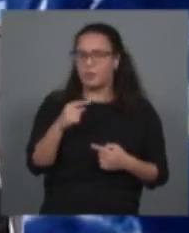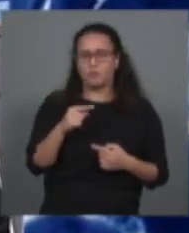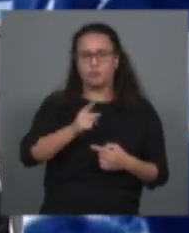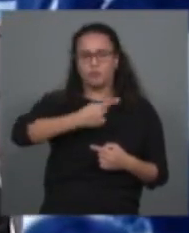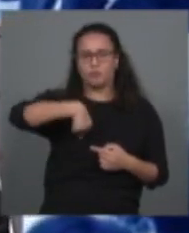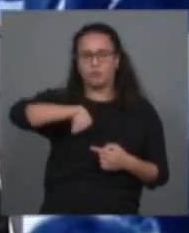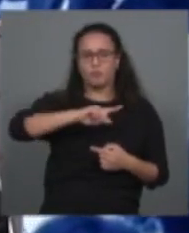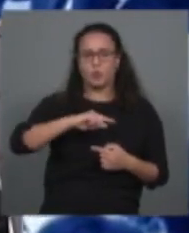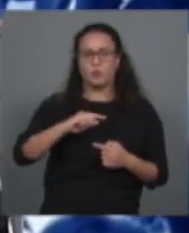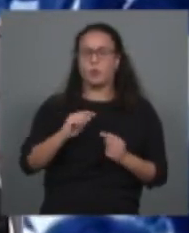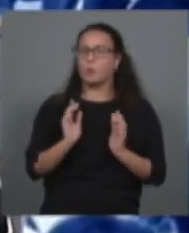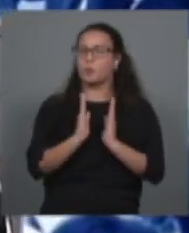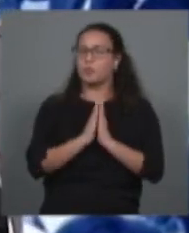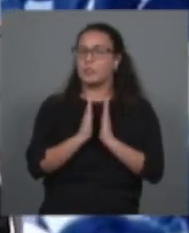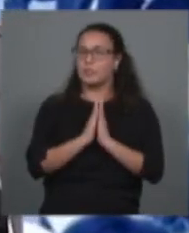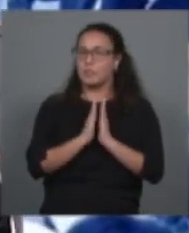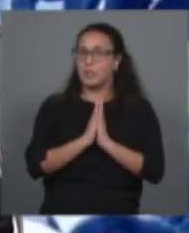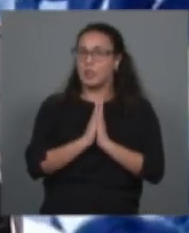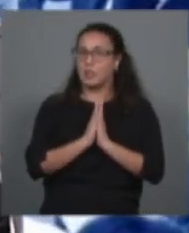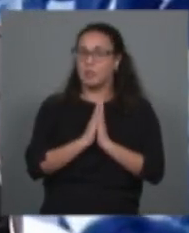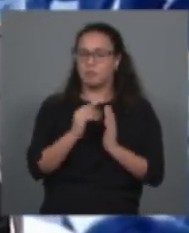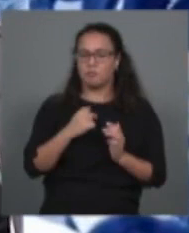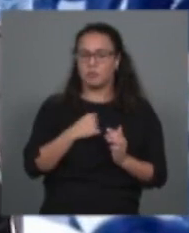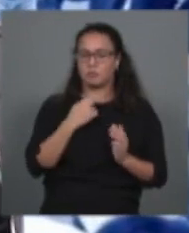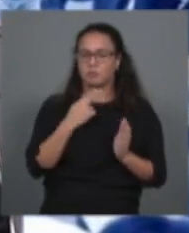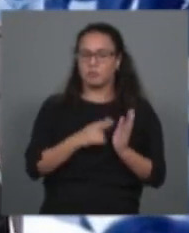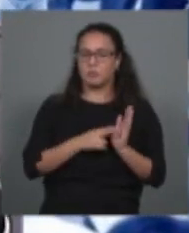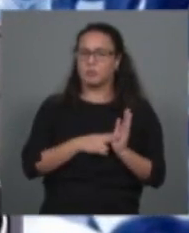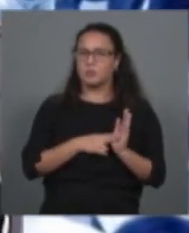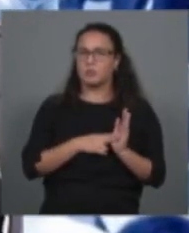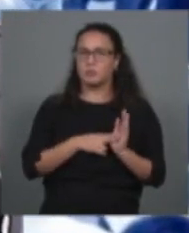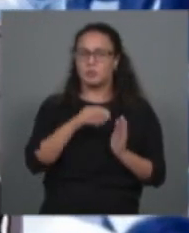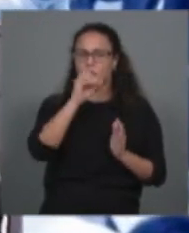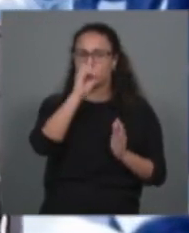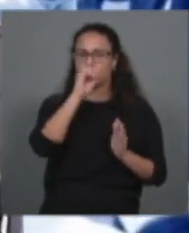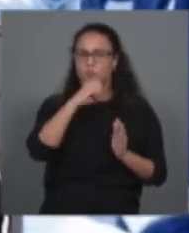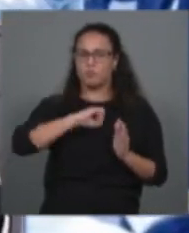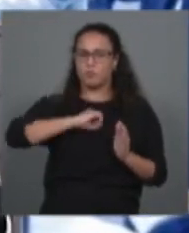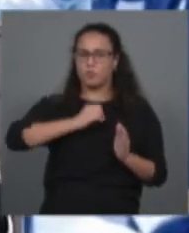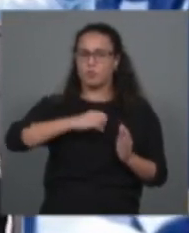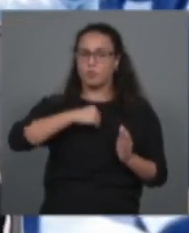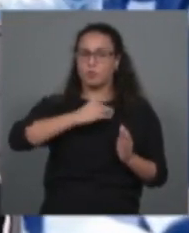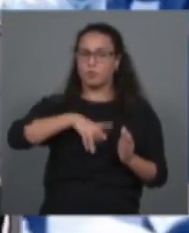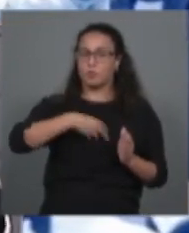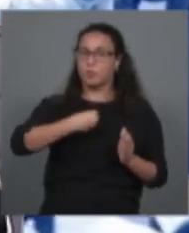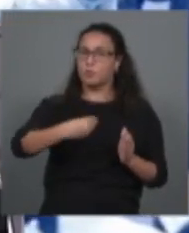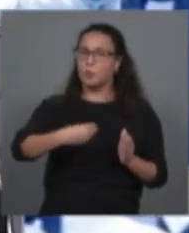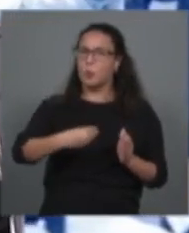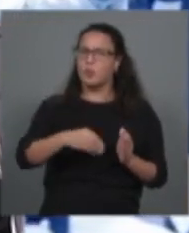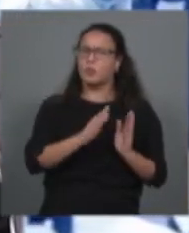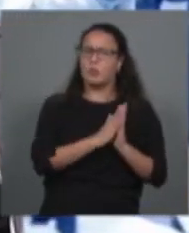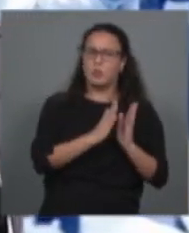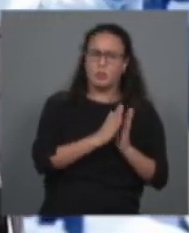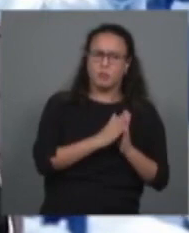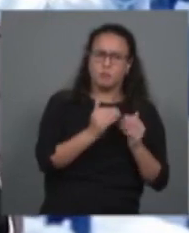temos uma responsabilidade acrescida, porque acreditamos que o mundo é para todos, cristãos e não cristãos,